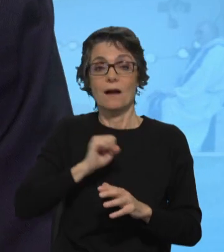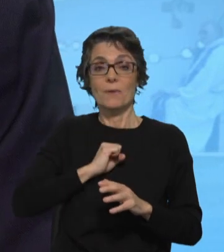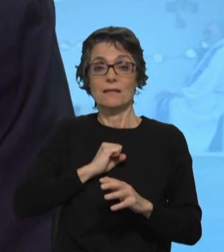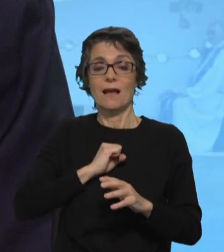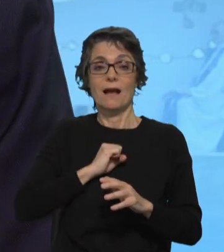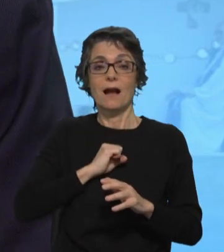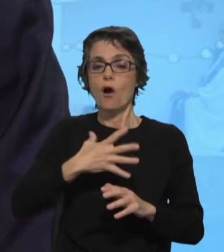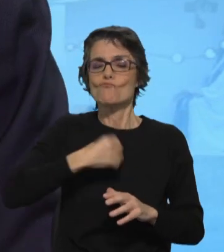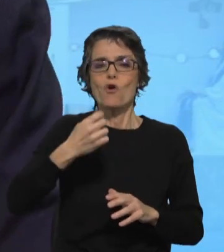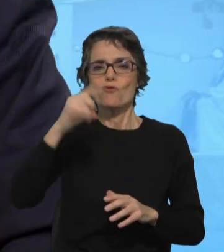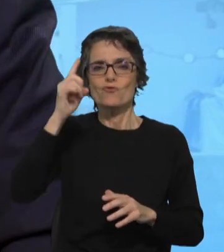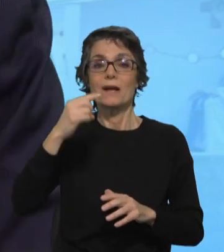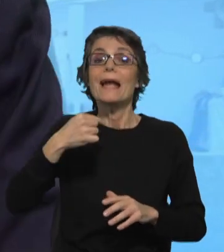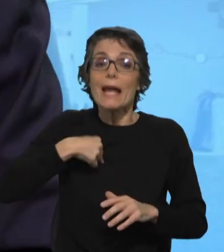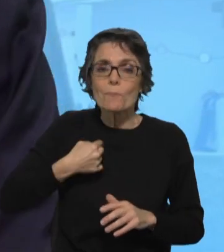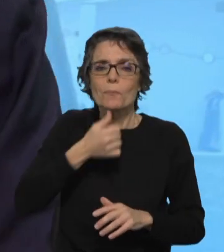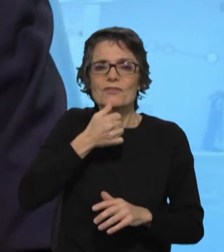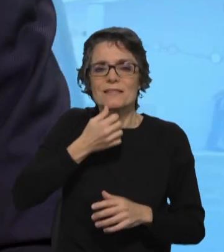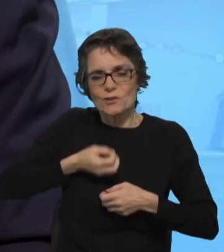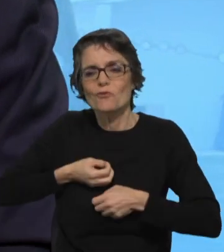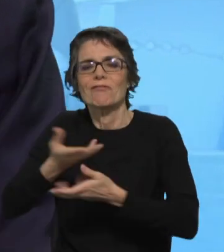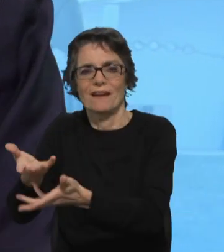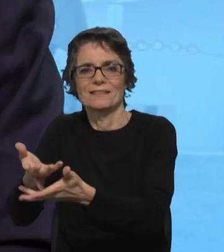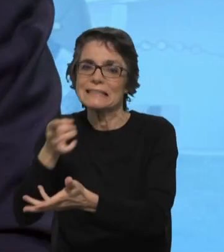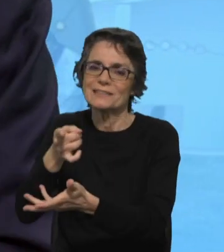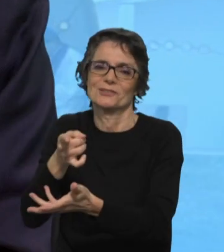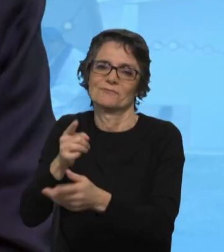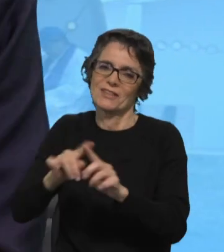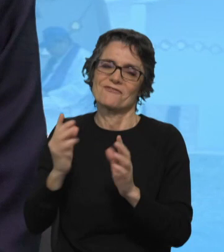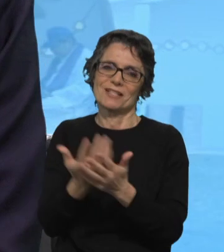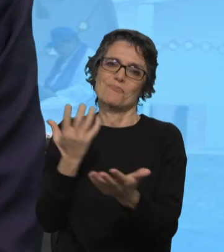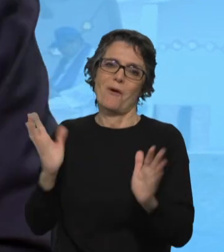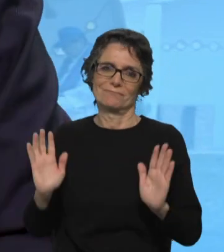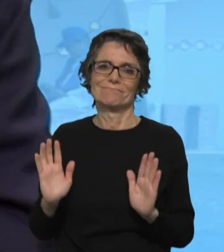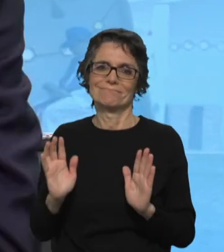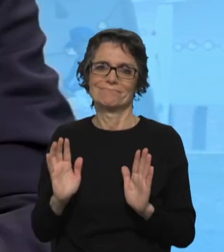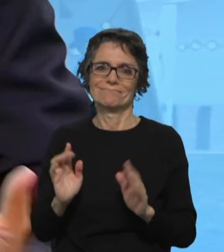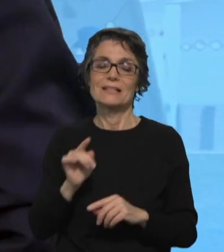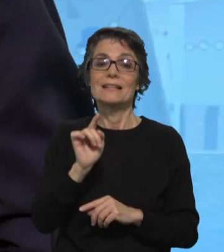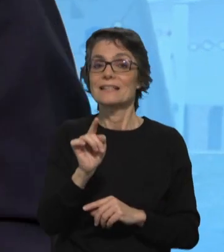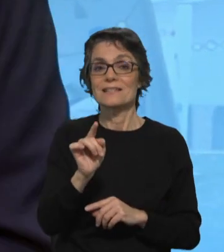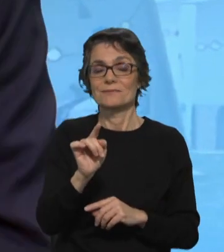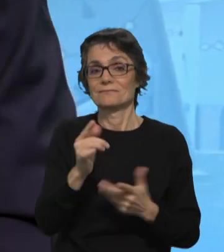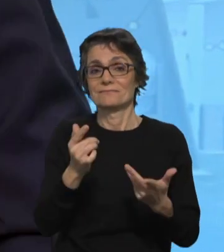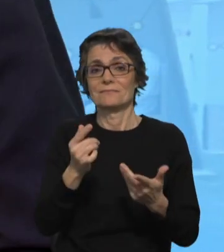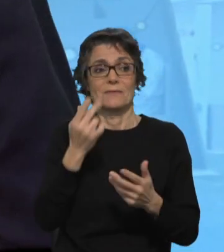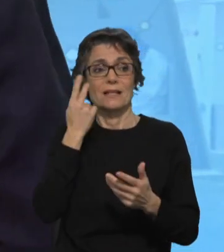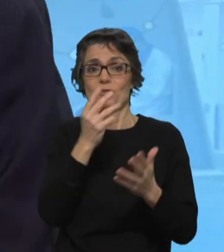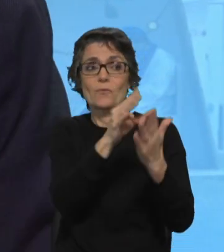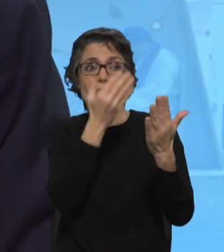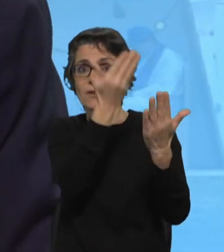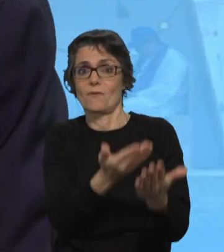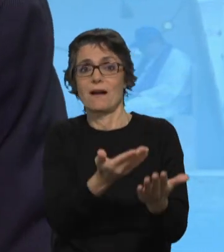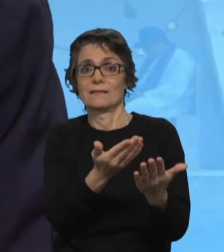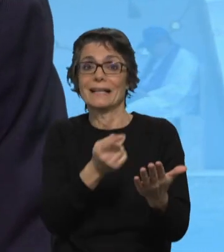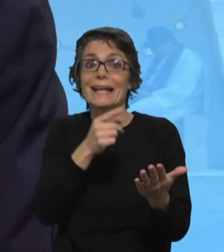da Sexta-feira Santa. Ou seja, a cruz como um ato de total oblação de si, até ao limite de si próprio, que é a vida.